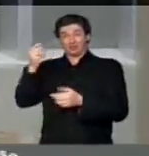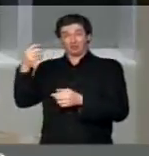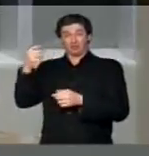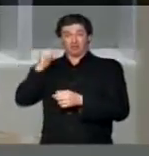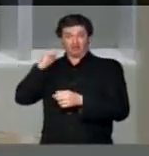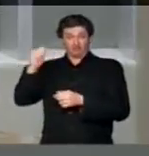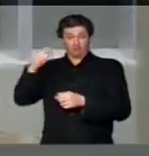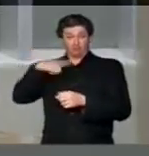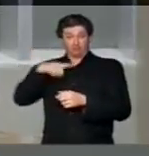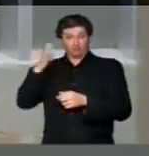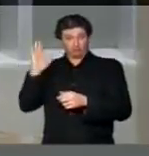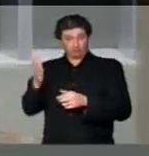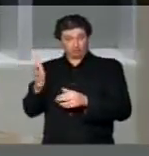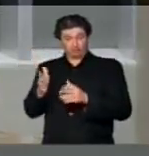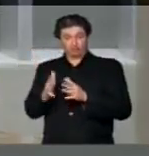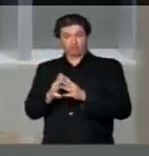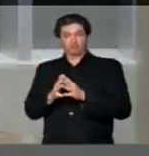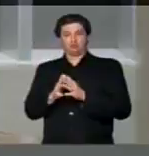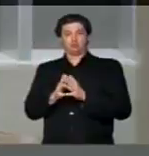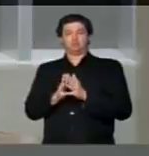tiveram